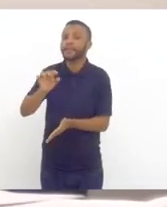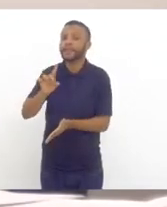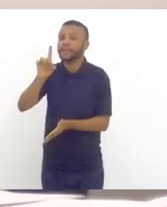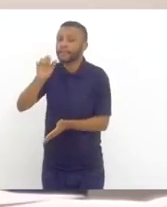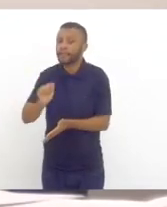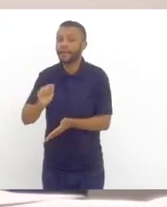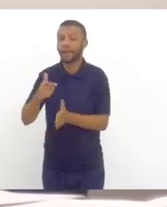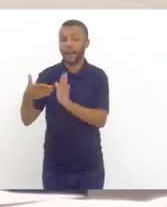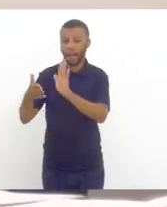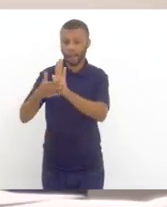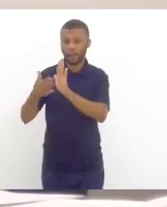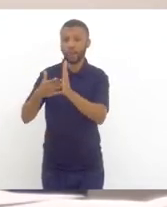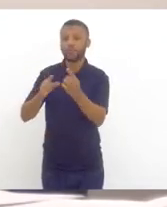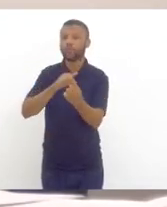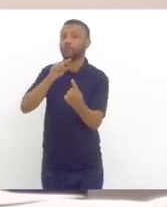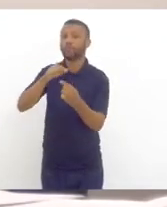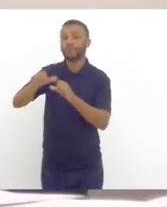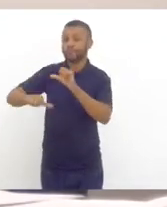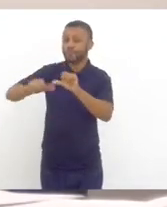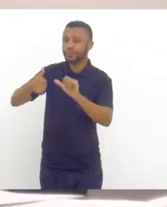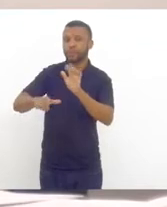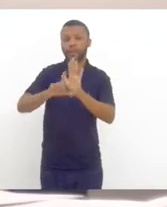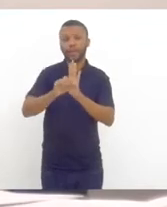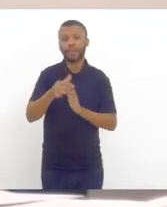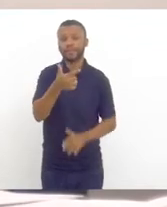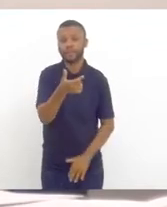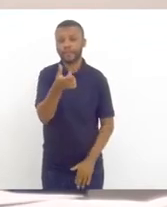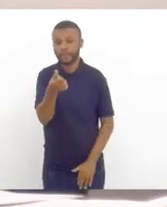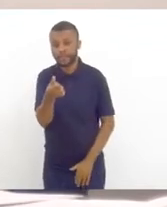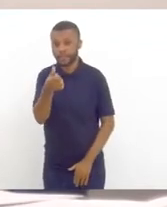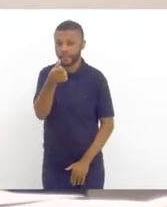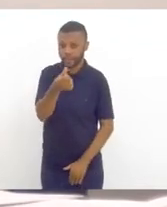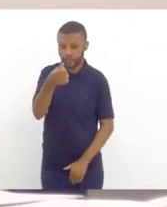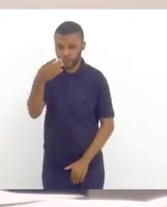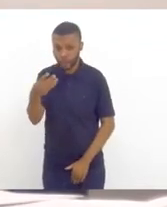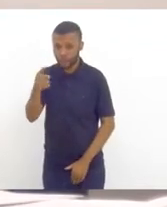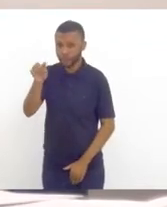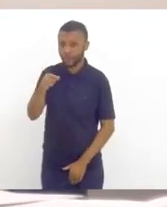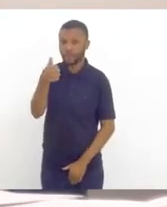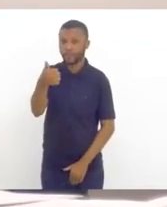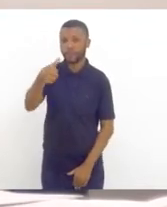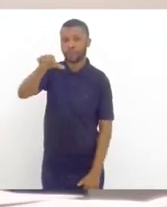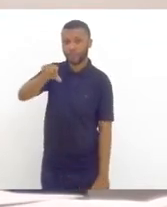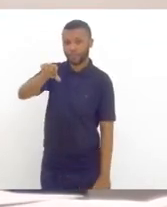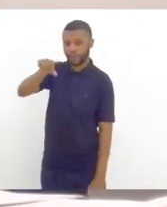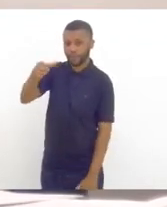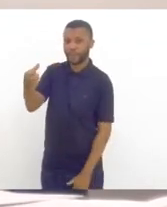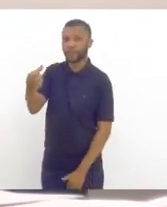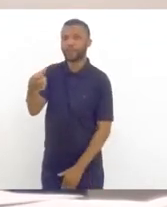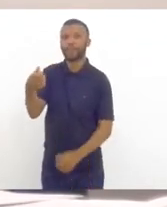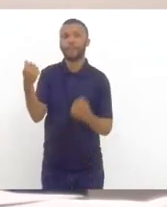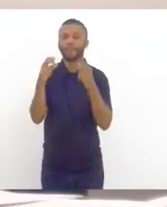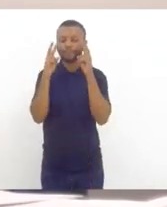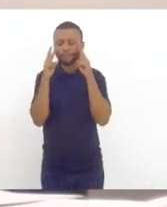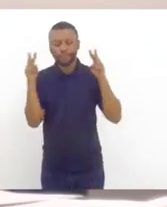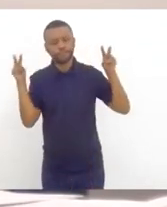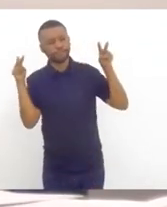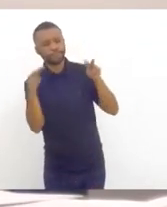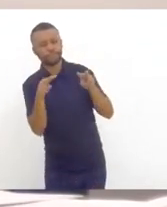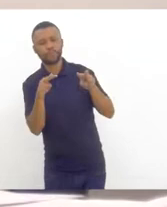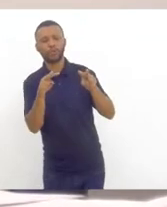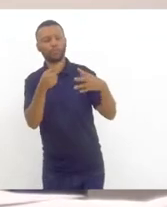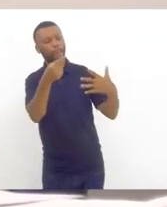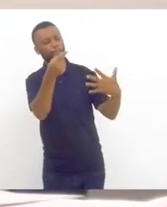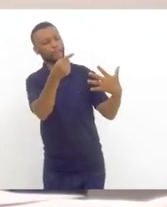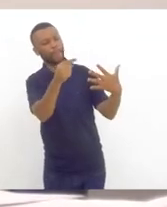legislativa alteradora da Lei 2664-96 deve levar em conta os